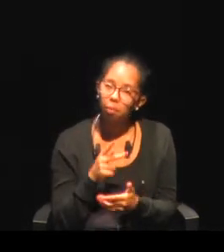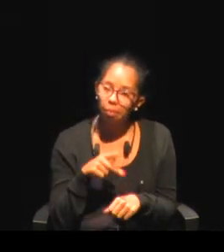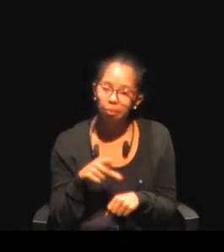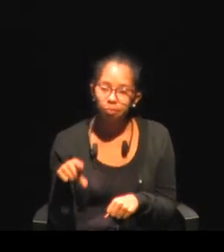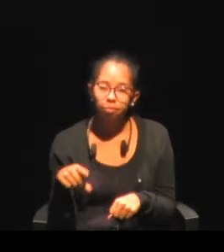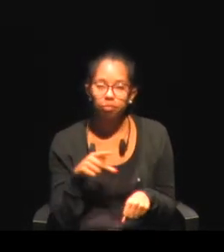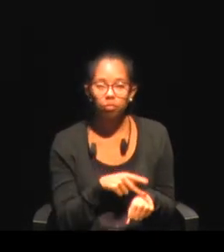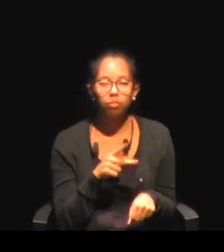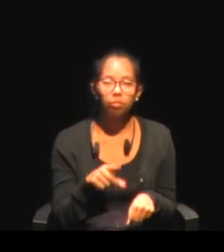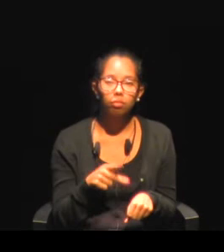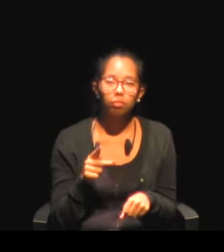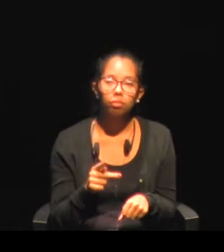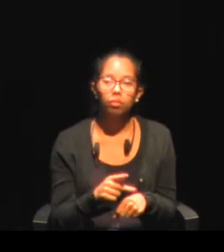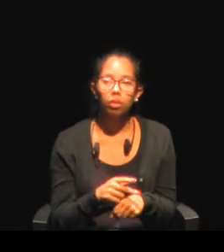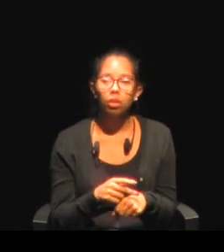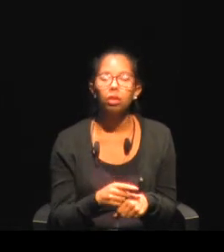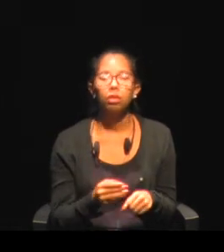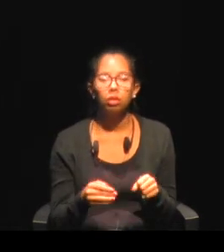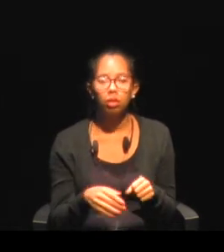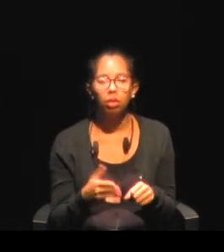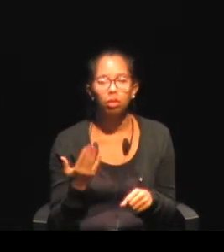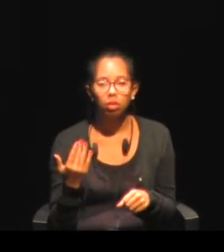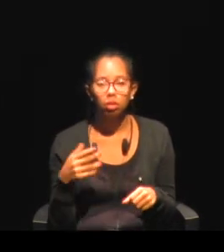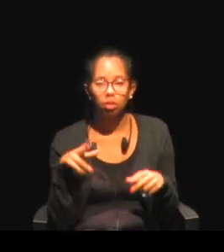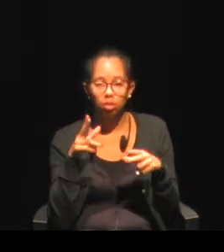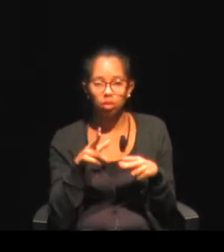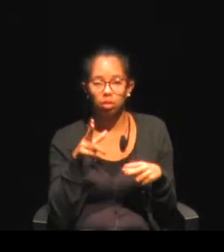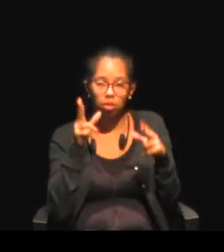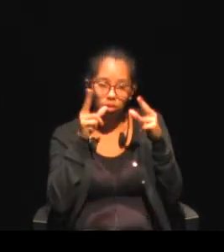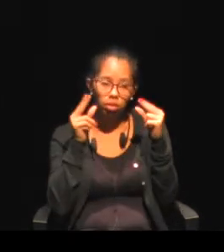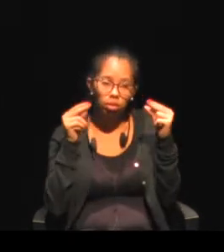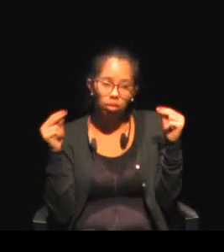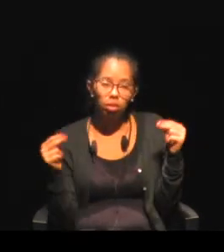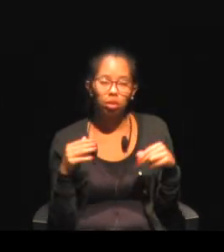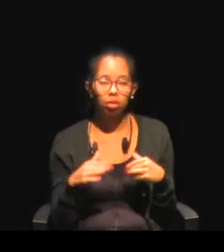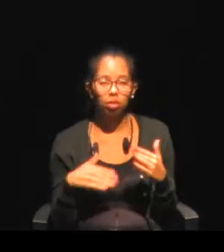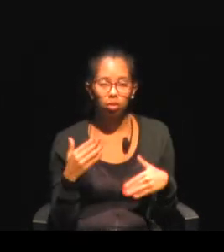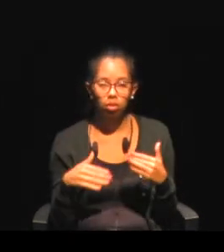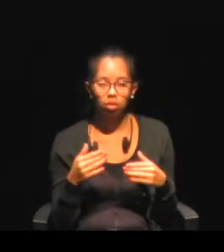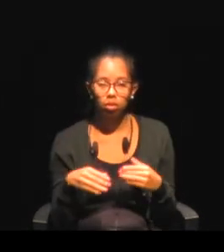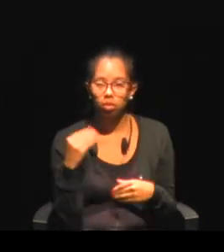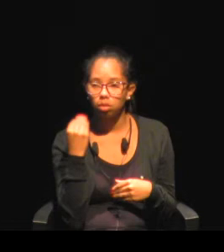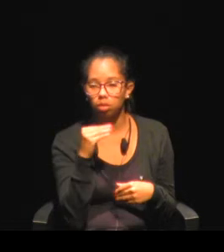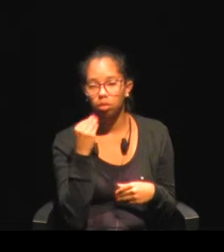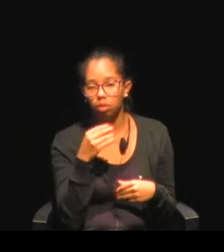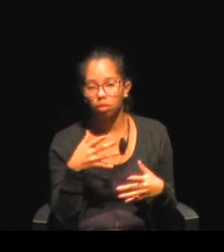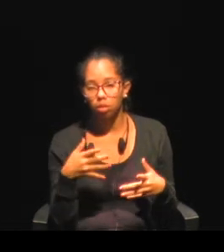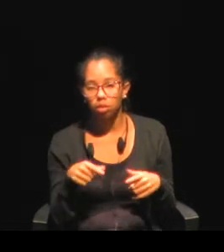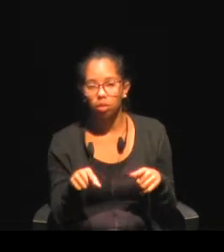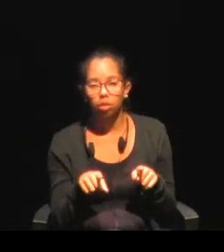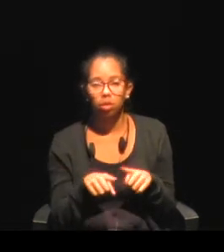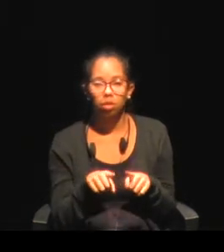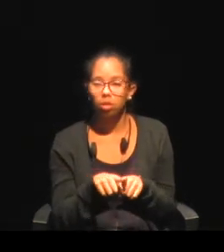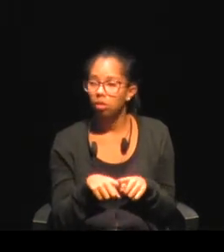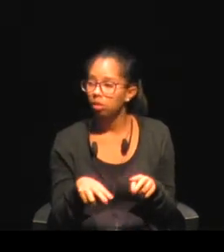nessas lutas de fronteiras. Quando teve a Guerra do Paraguai, isso aí funcionou como uma enfermaria mesmo, por isso o nome de enfermaria até hoje, e depois, na época da